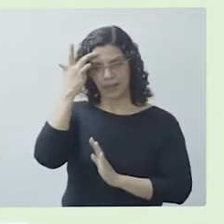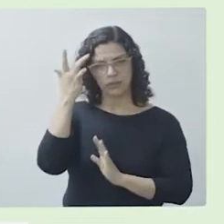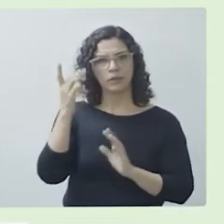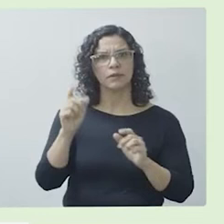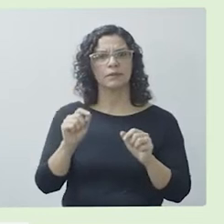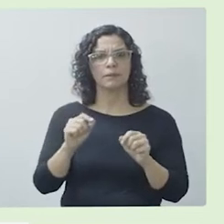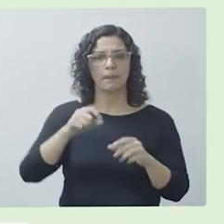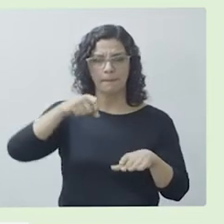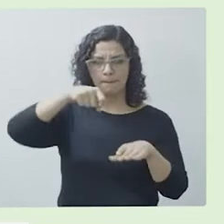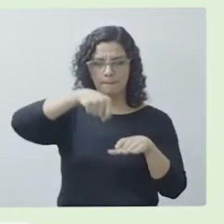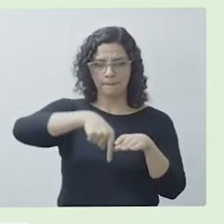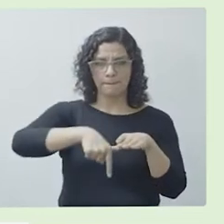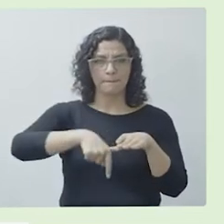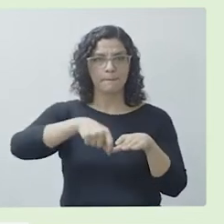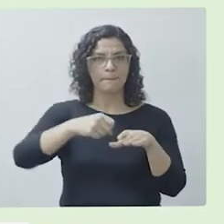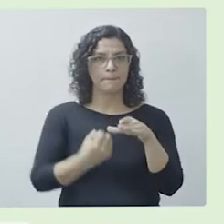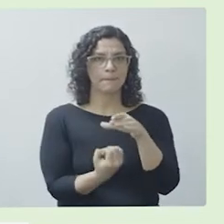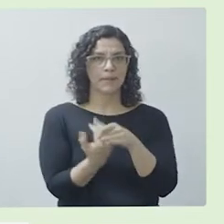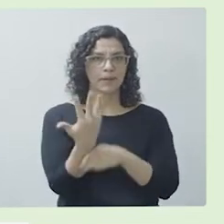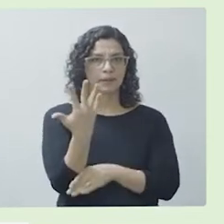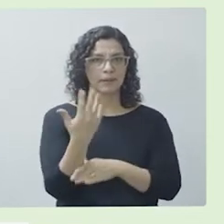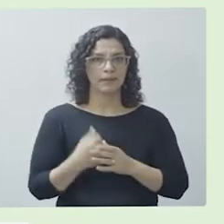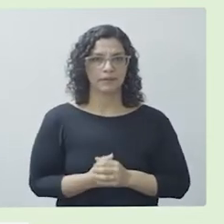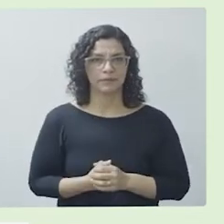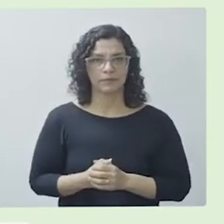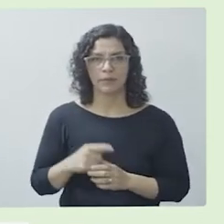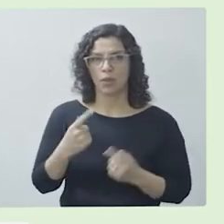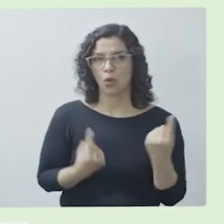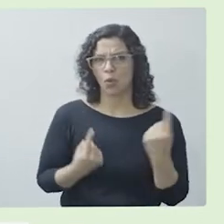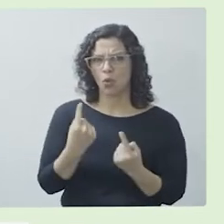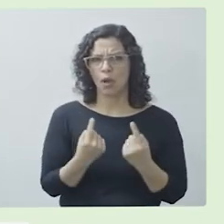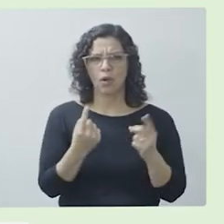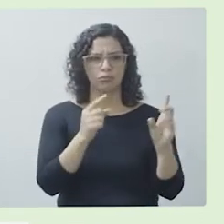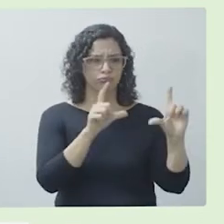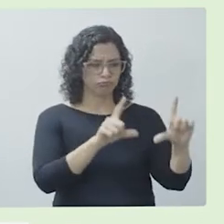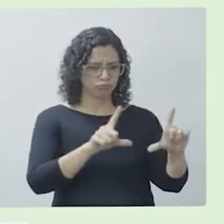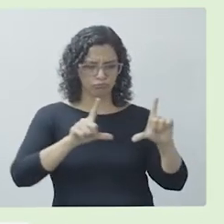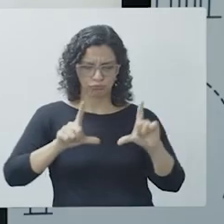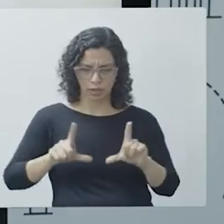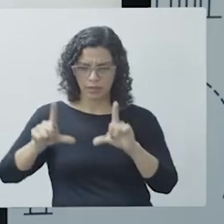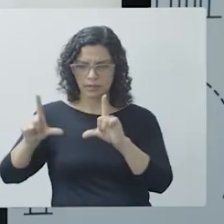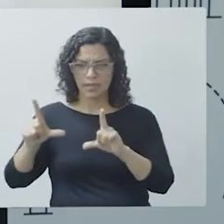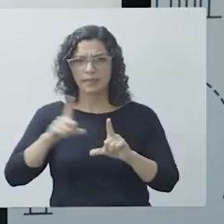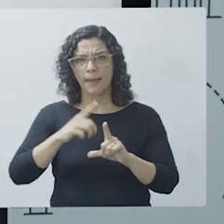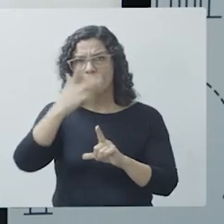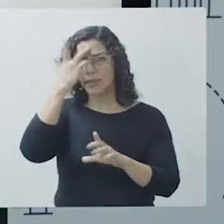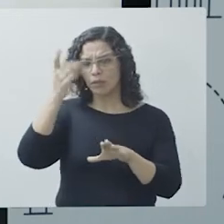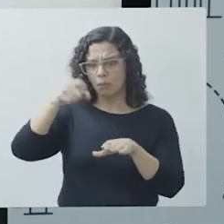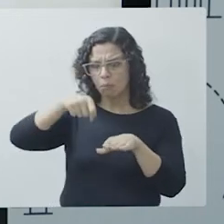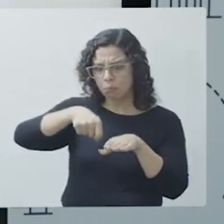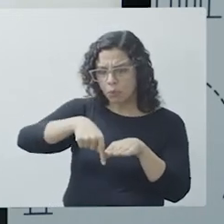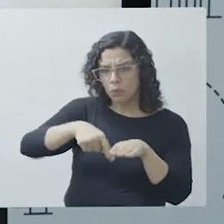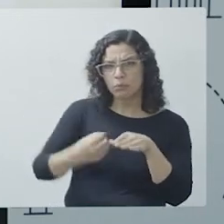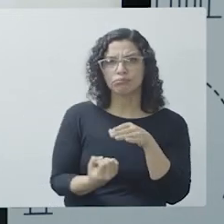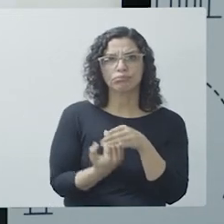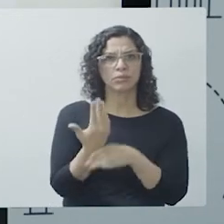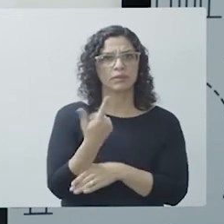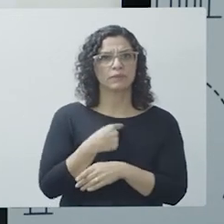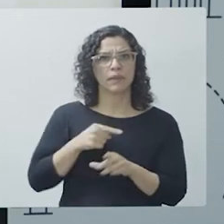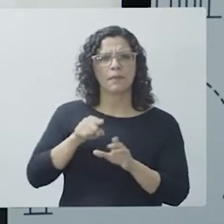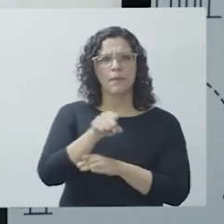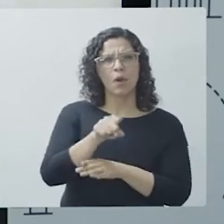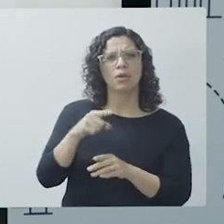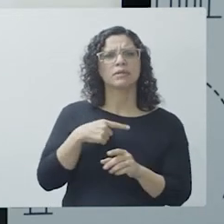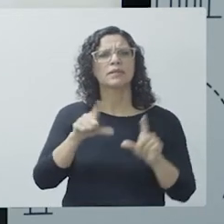alguém plantando? Qual dessas três imagens ali, apontem na tela